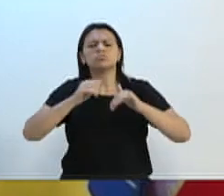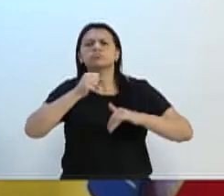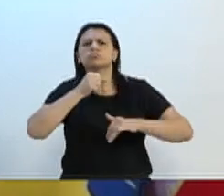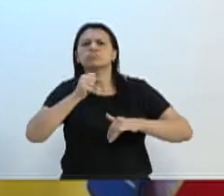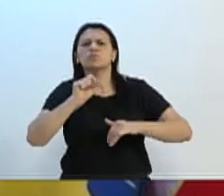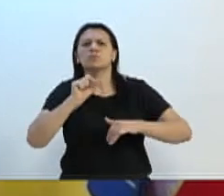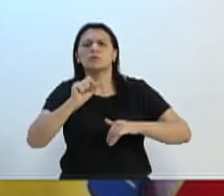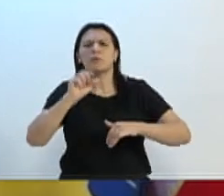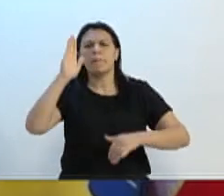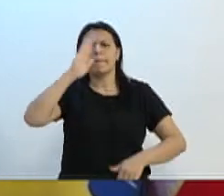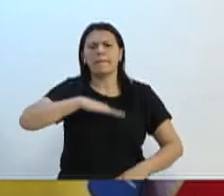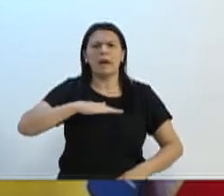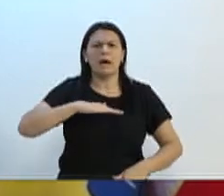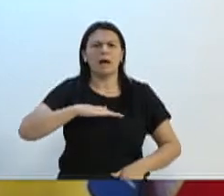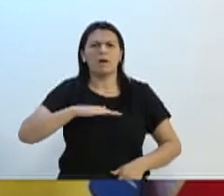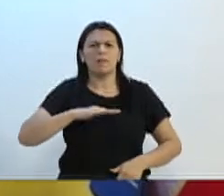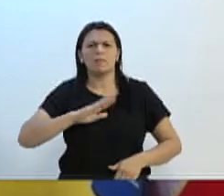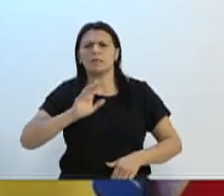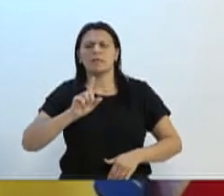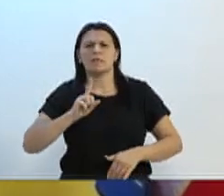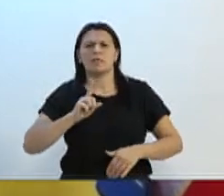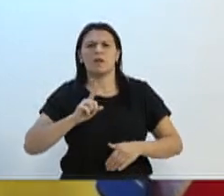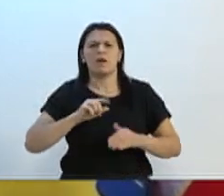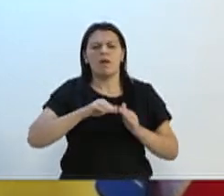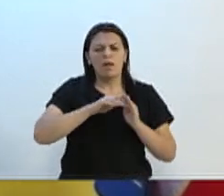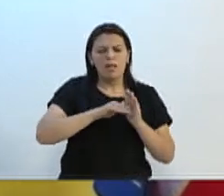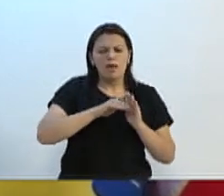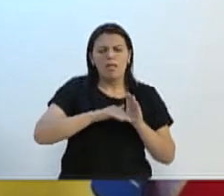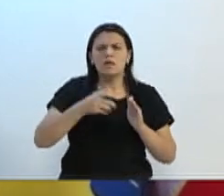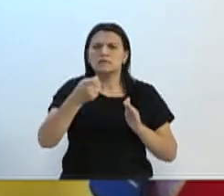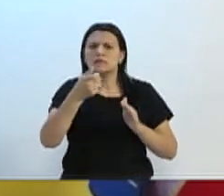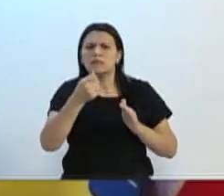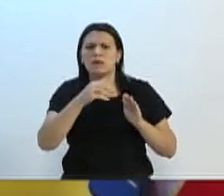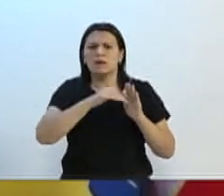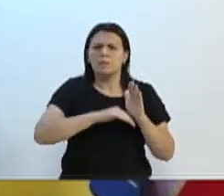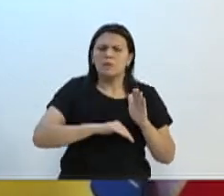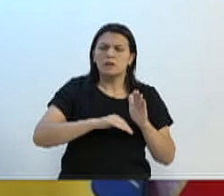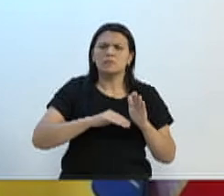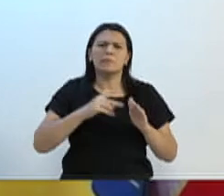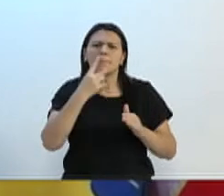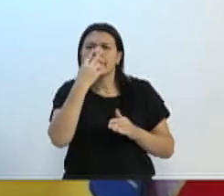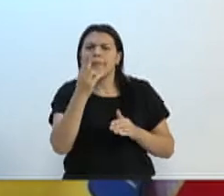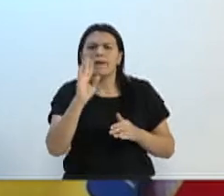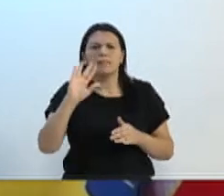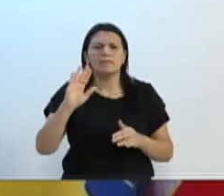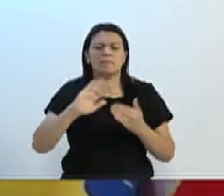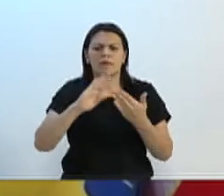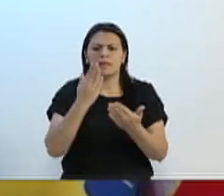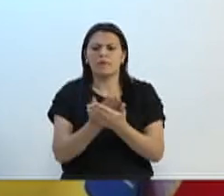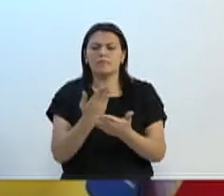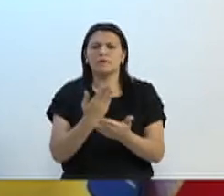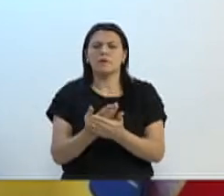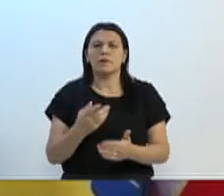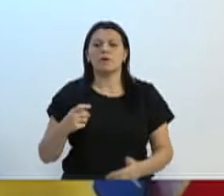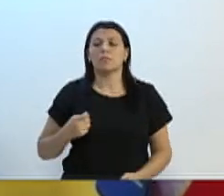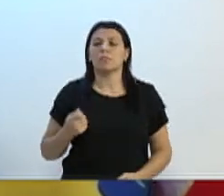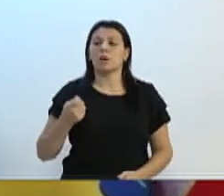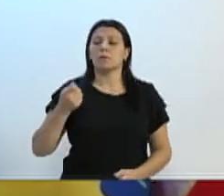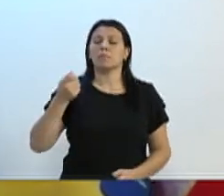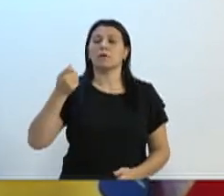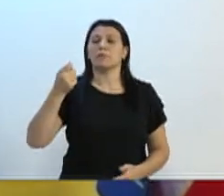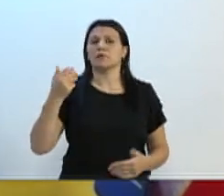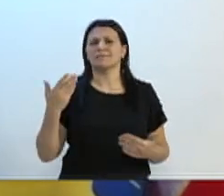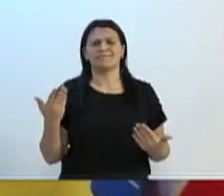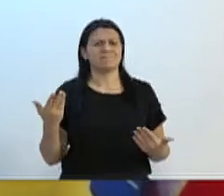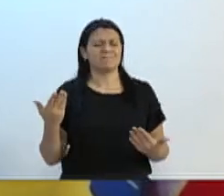vilões, que não dão descontos, com todas as escolas estivessem se aproveitando para ficar em situação mais rica,